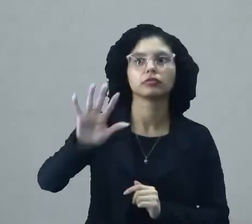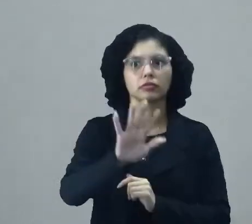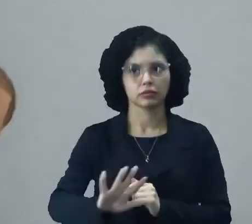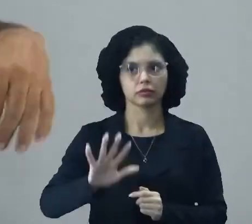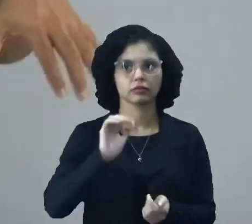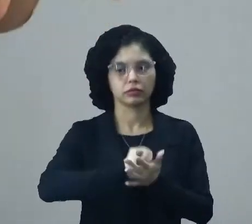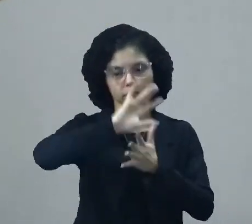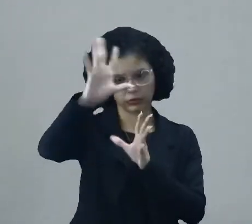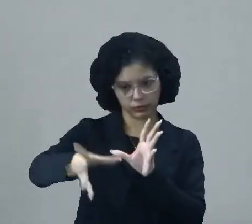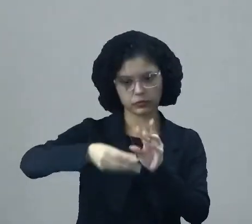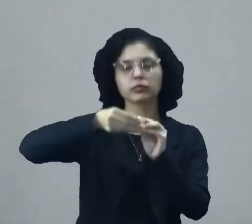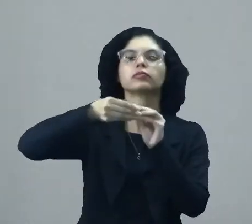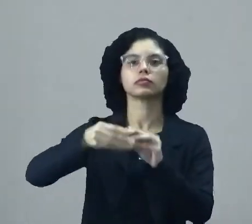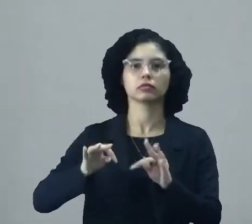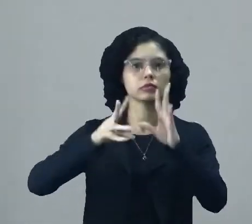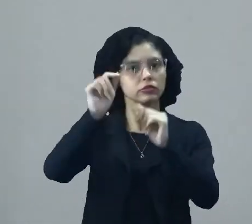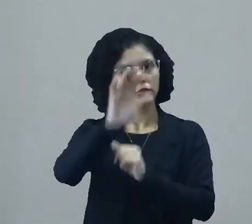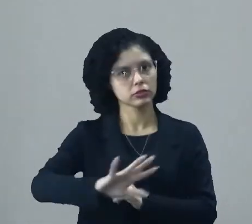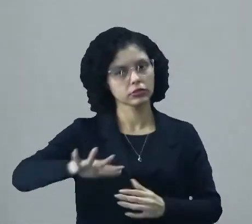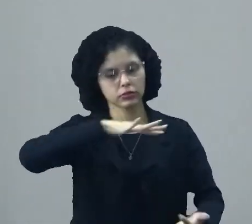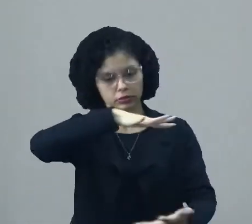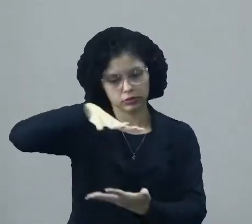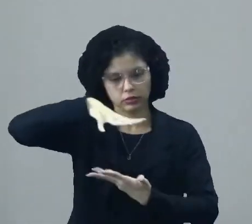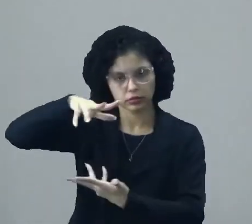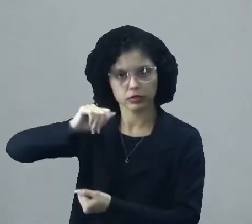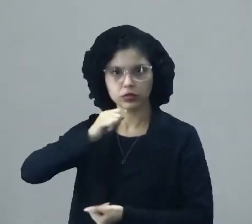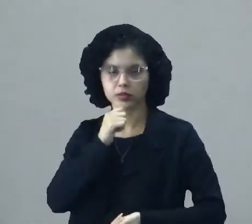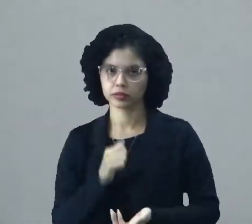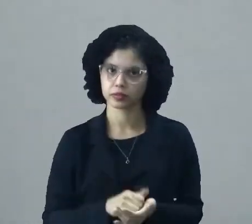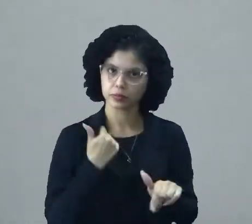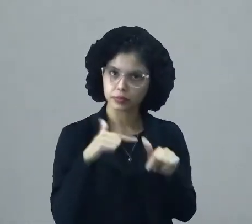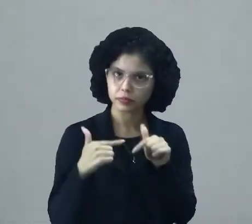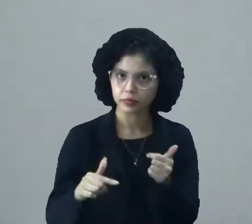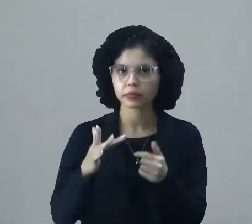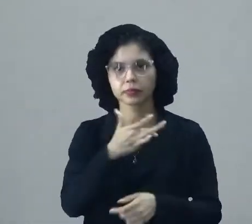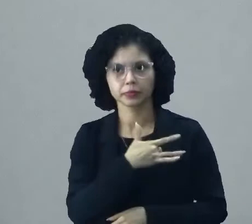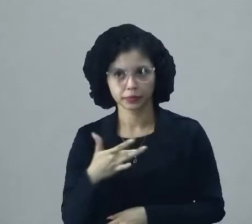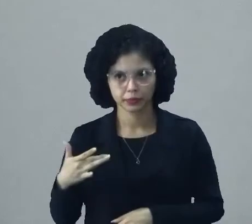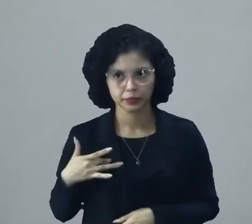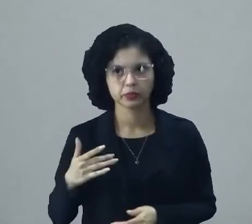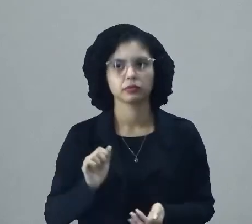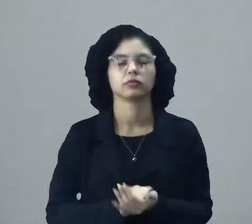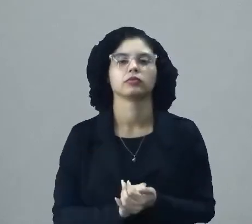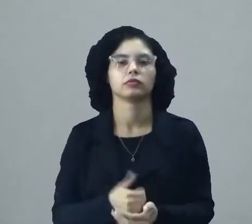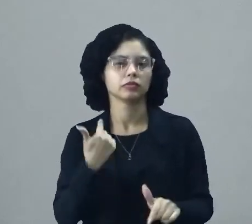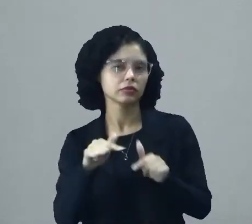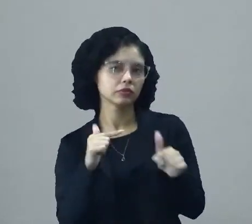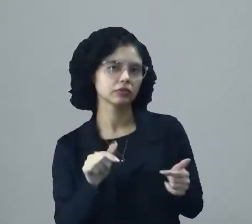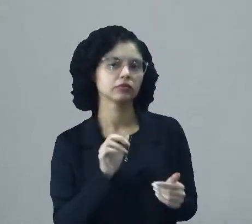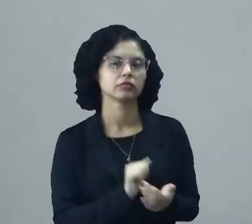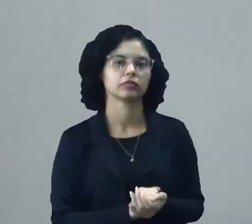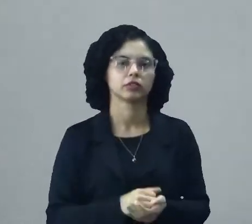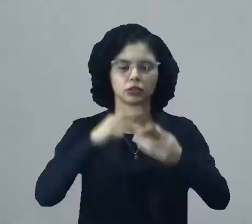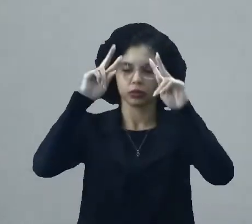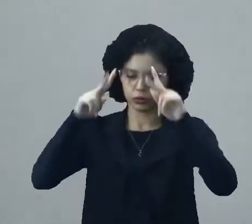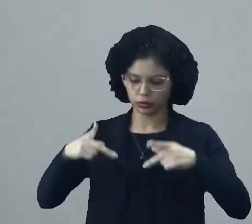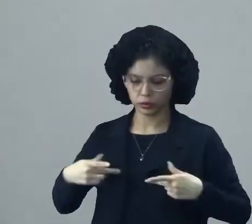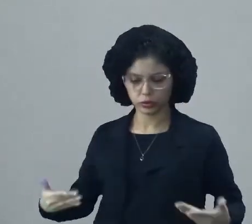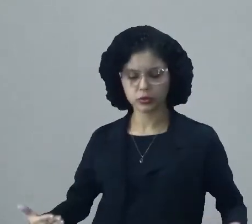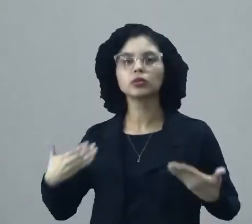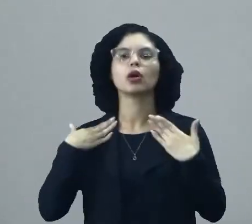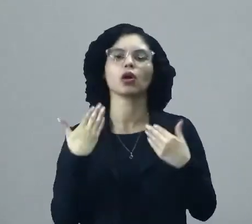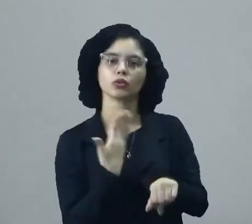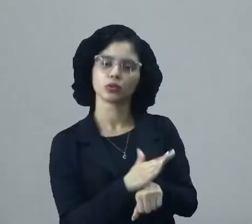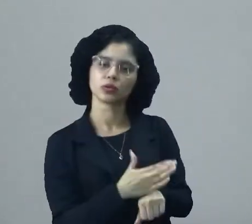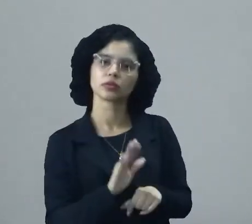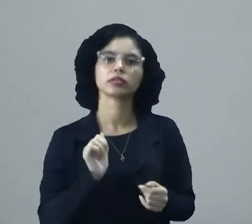consegue completar toda essa esfera porque a gente vai ter esse trabalho da saúde, a gente vai ter esse trabalho do ser, a gente vai ter essa prática